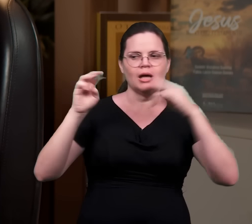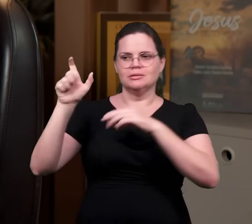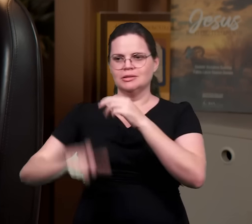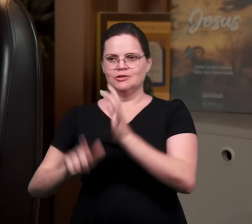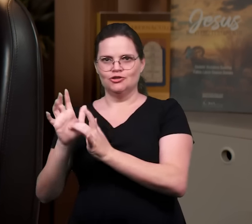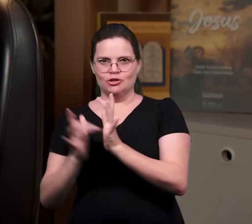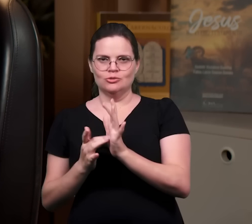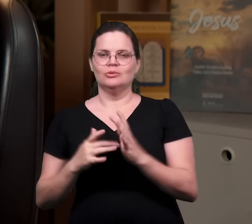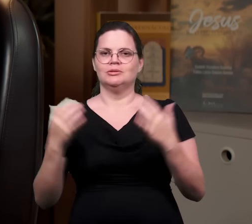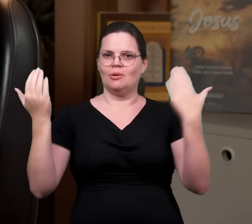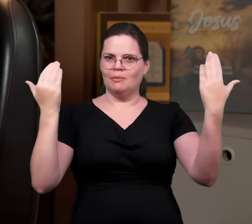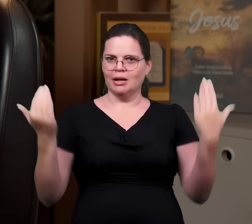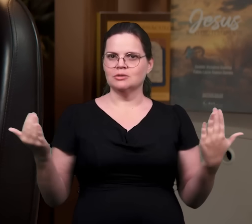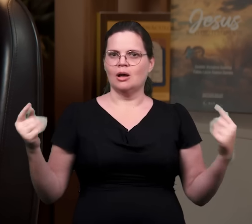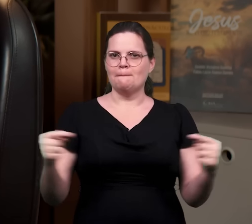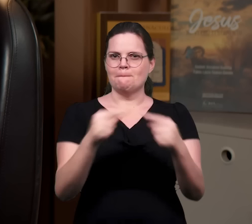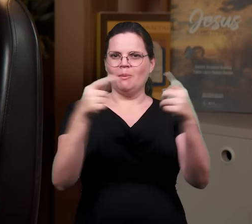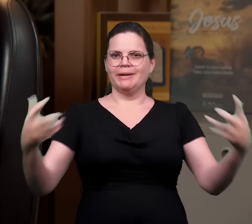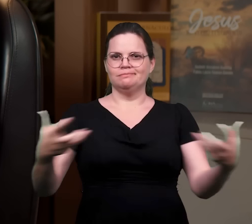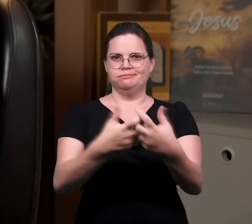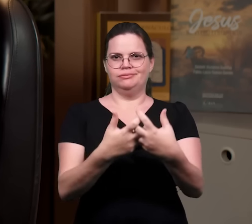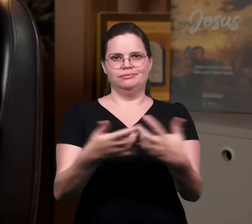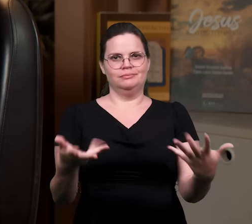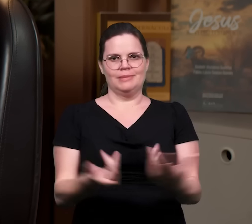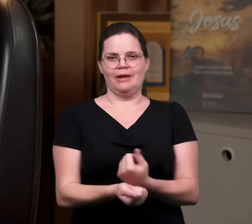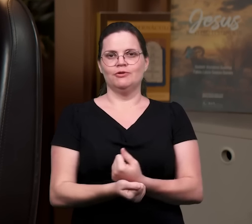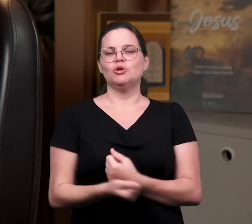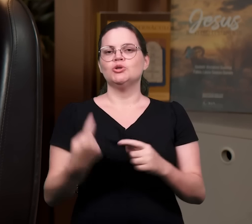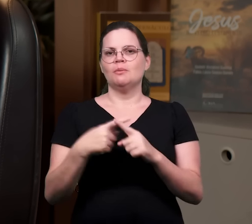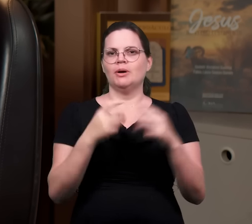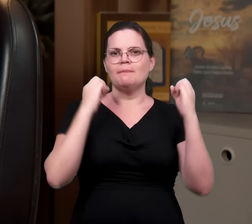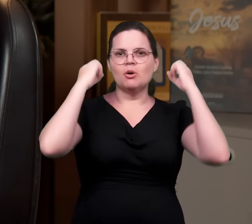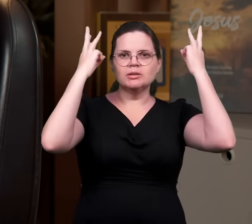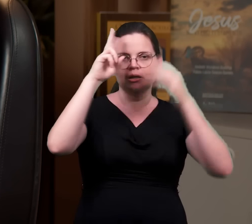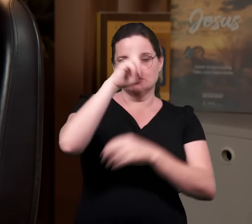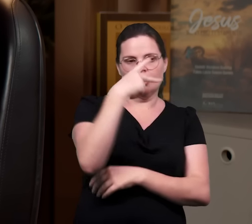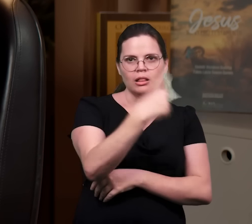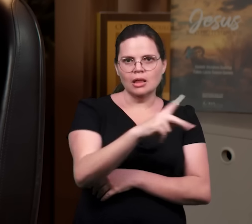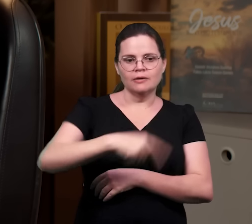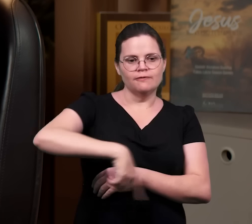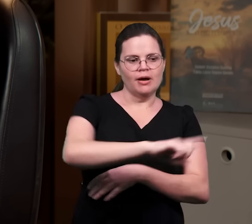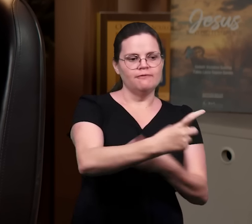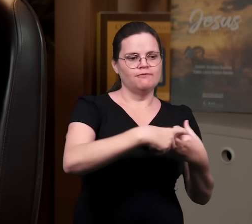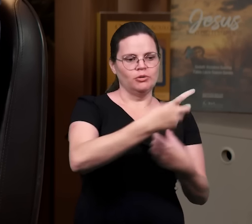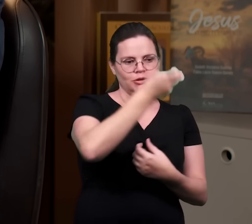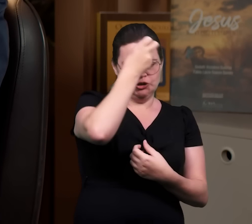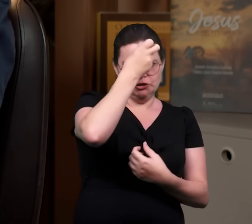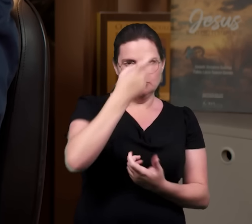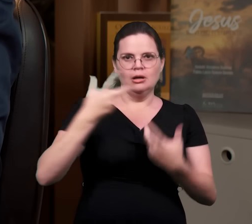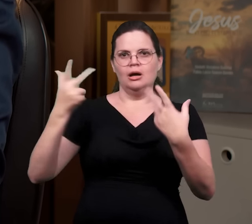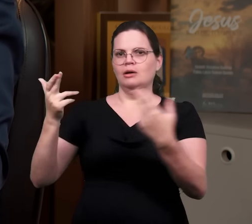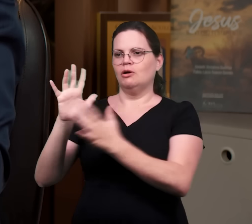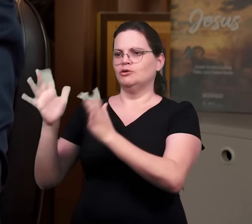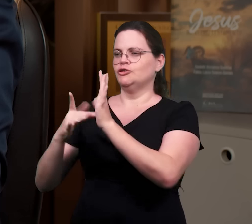que existe entre este chamado de Moisés para retornar ao Egito e o projeto de Deus para